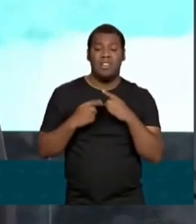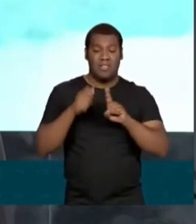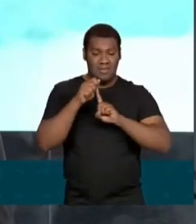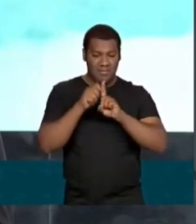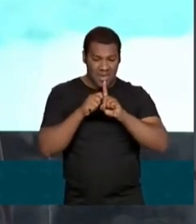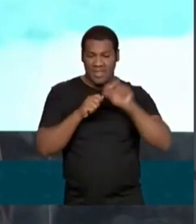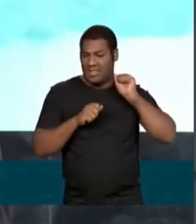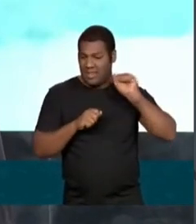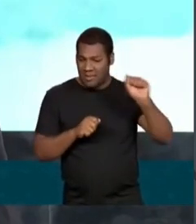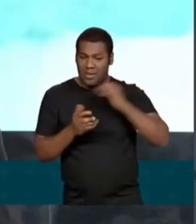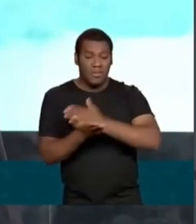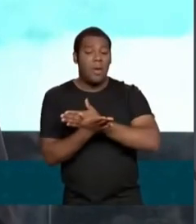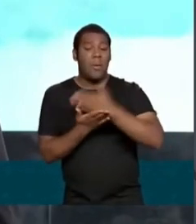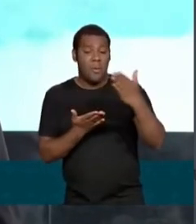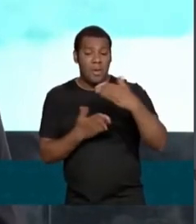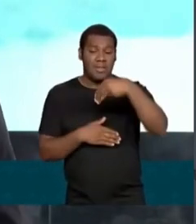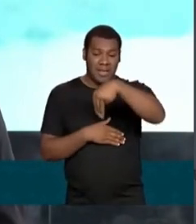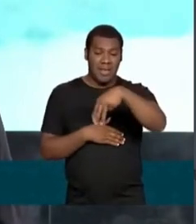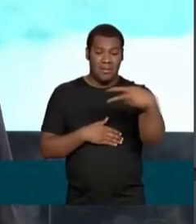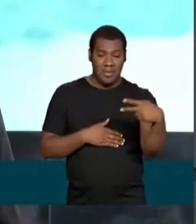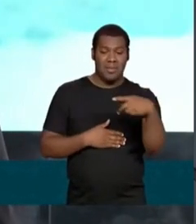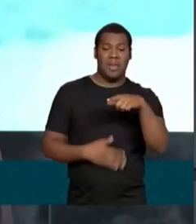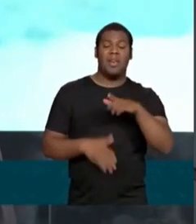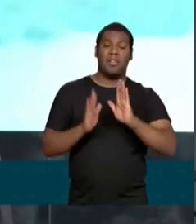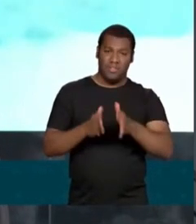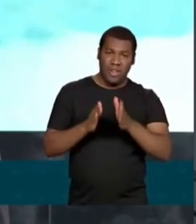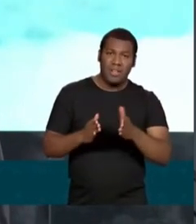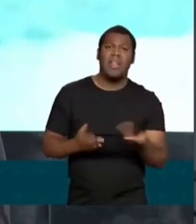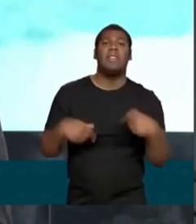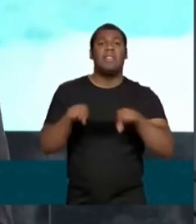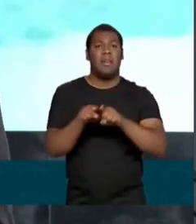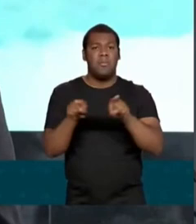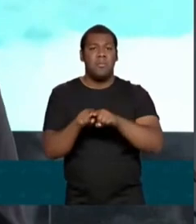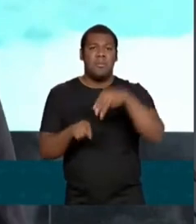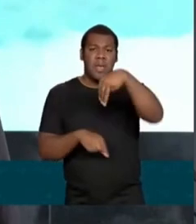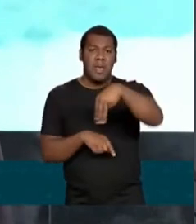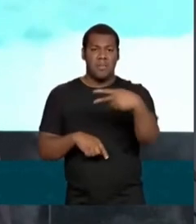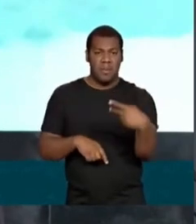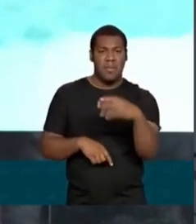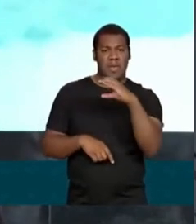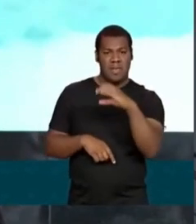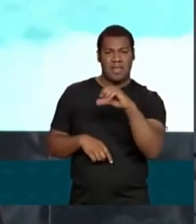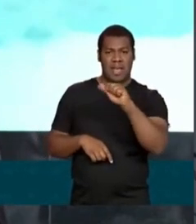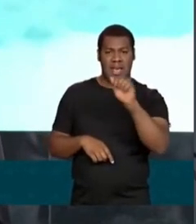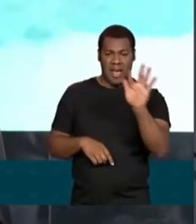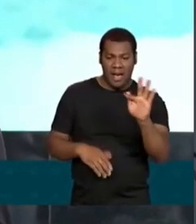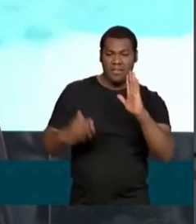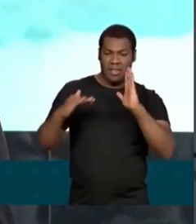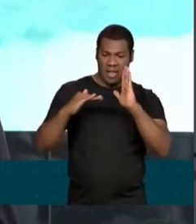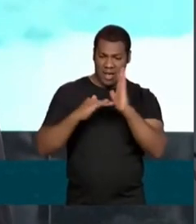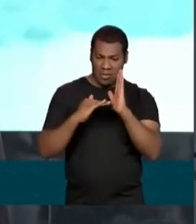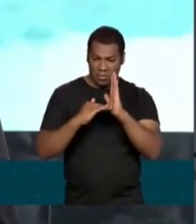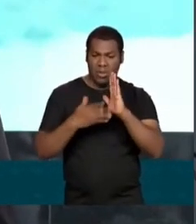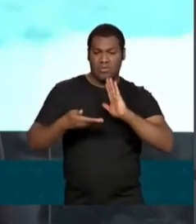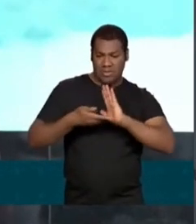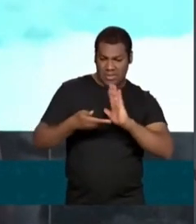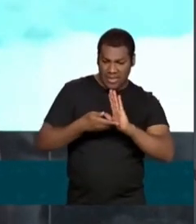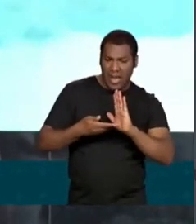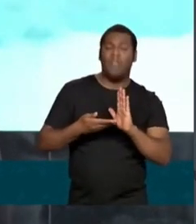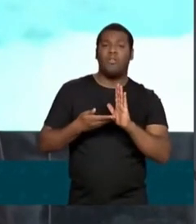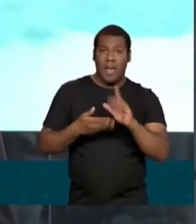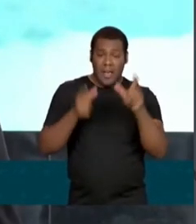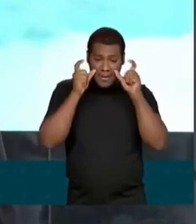congressistas a mp do CAF também tem o interesse Muito grande tanto da câmara quanto será em poder fazer esse debate por isso